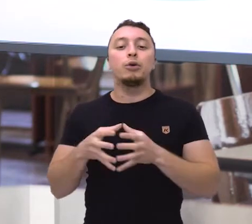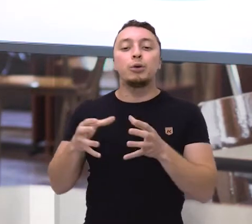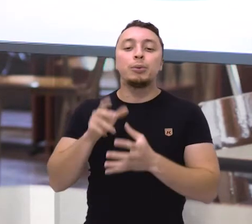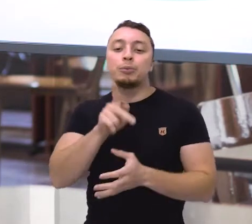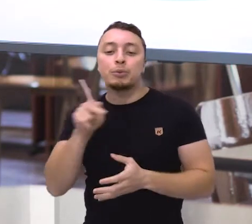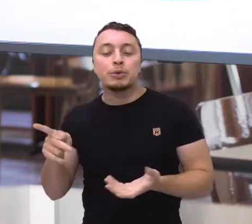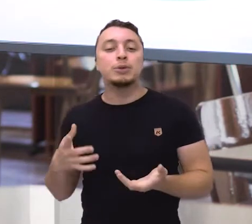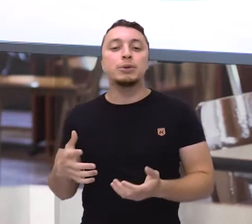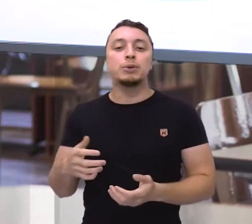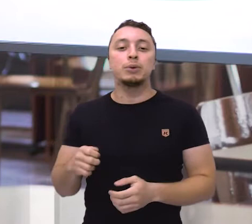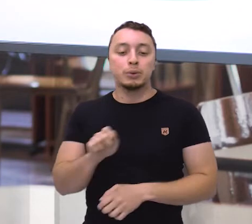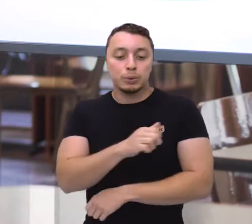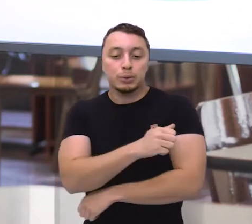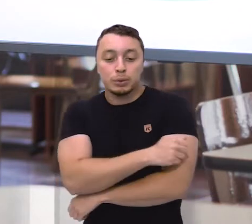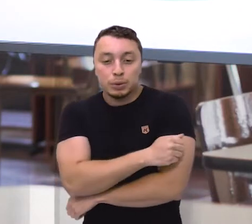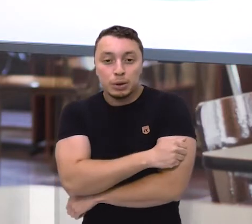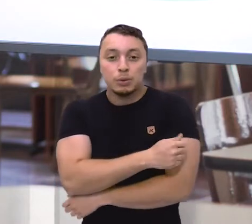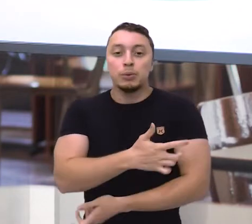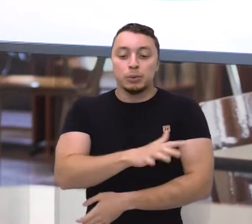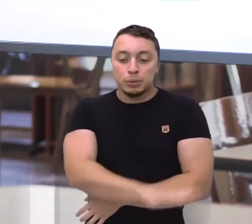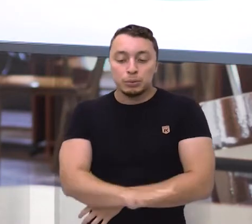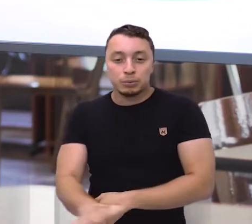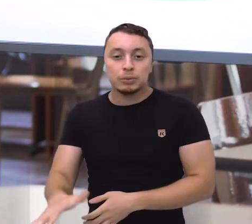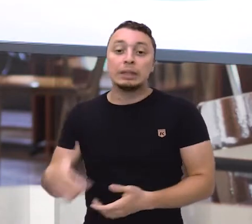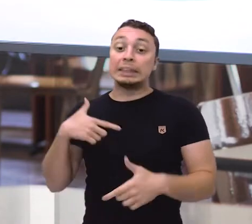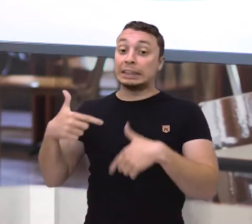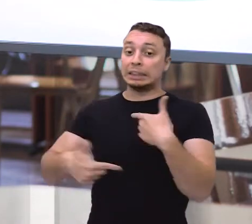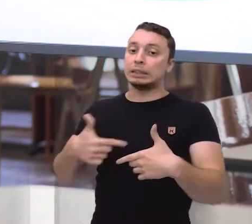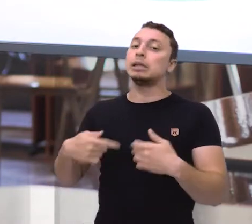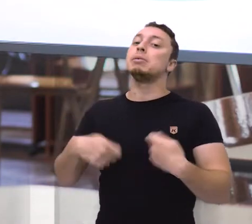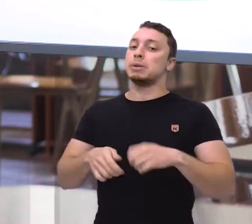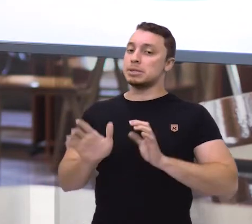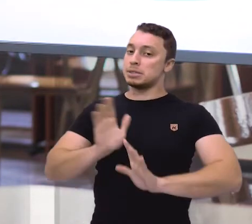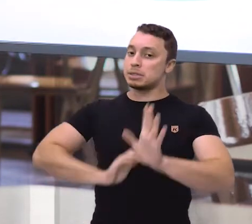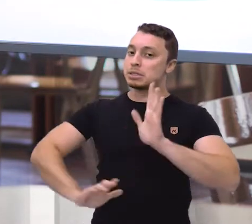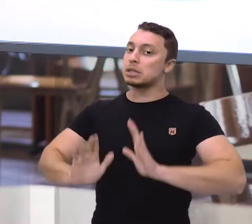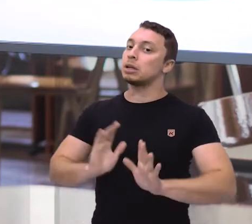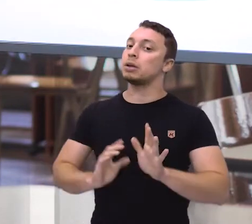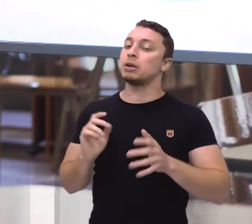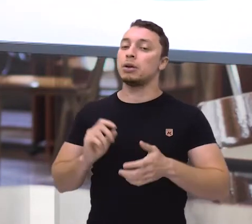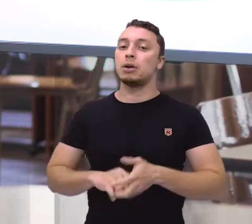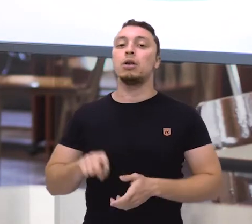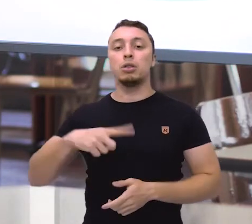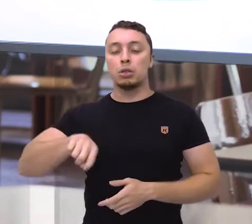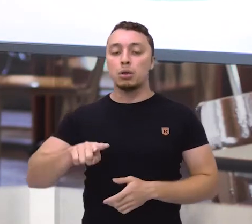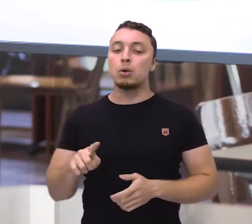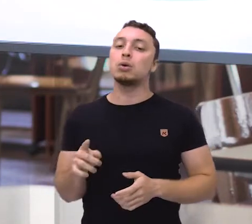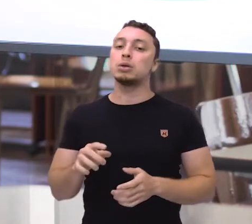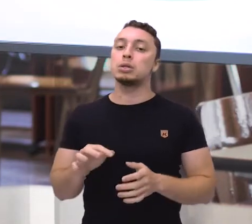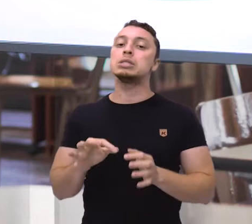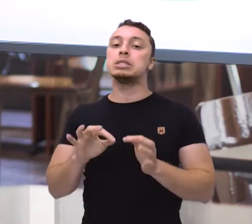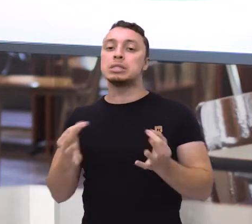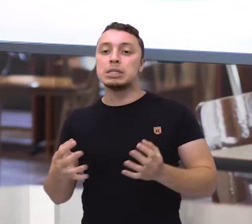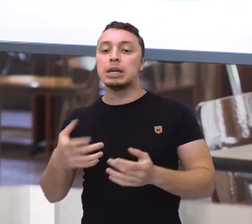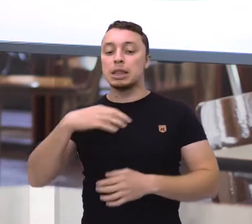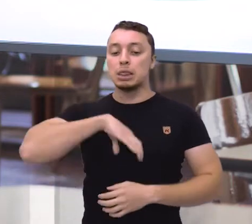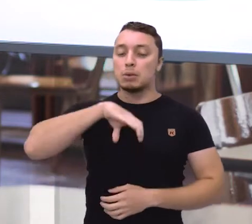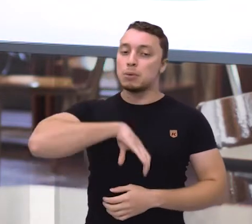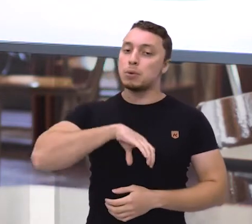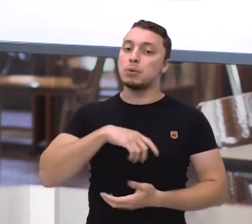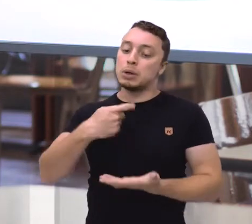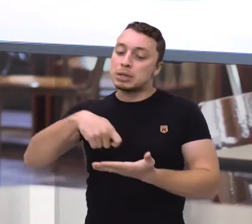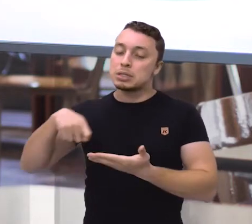no grupo de alunos, no grupo de trabalho, aí precisamos ter cuidado e precisamos estar usando a norma culta na hora